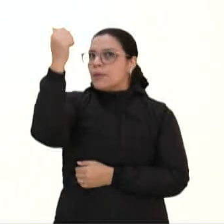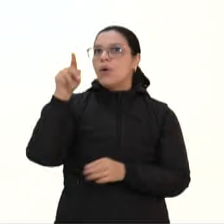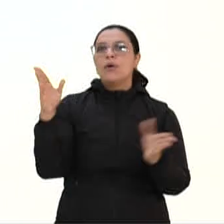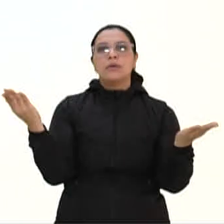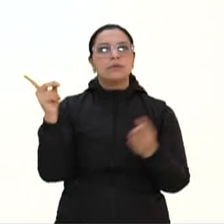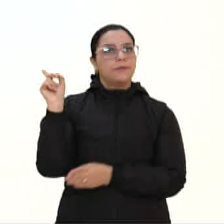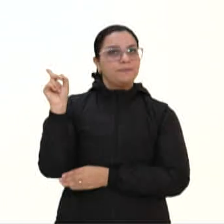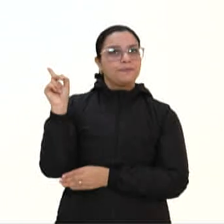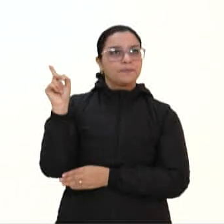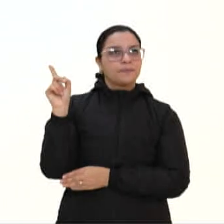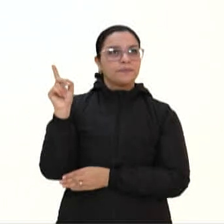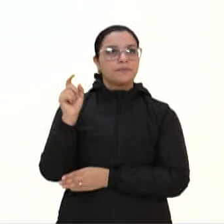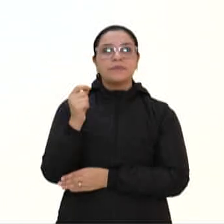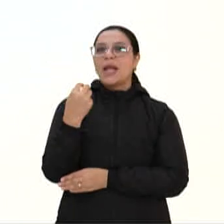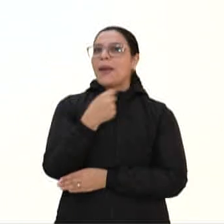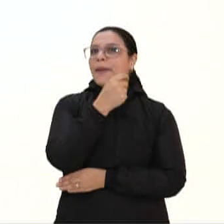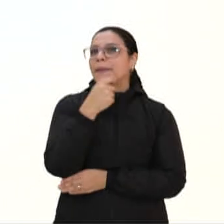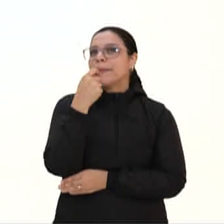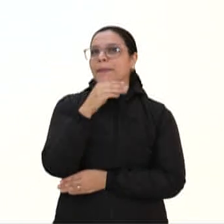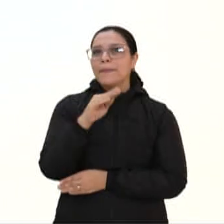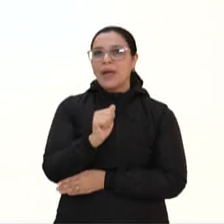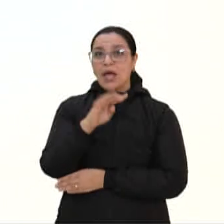entre elas Batom, em